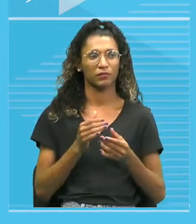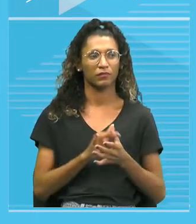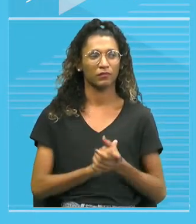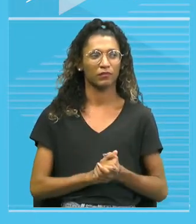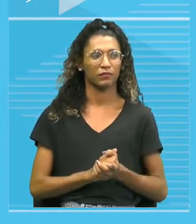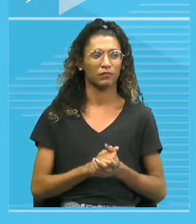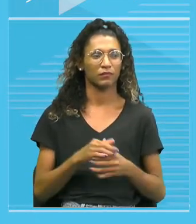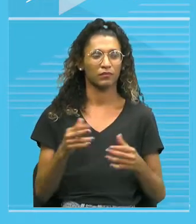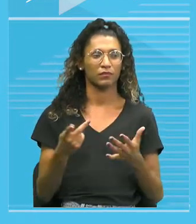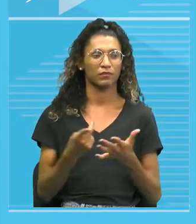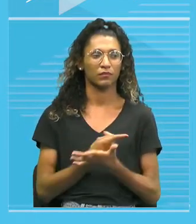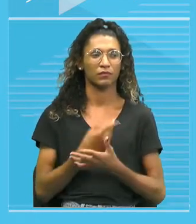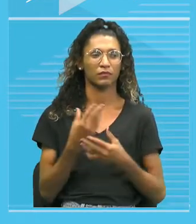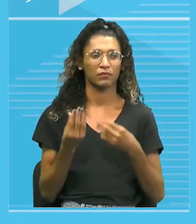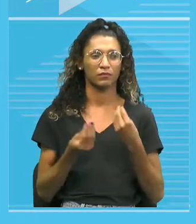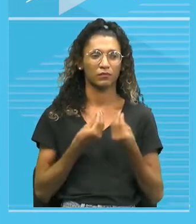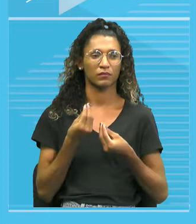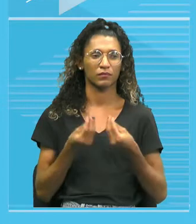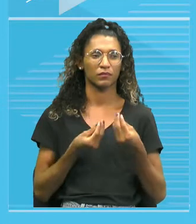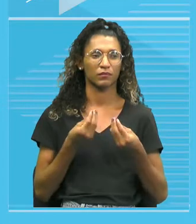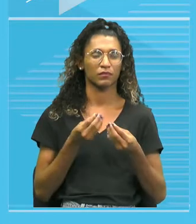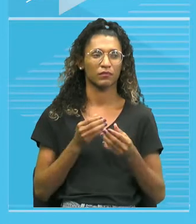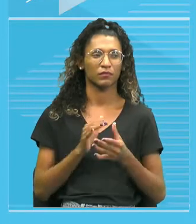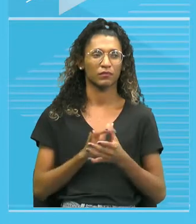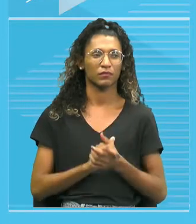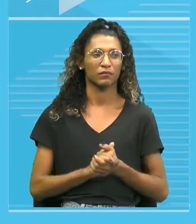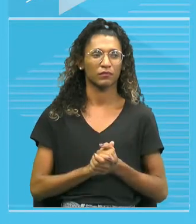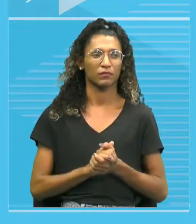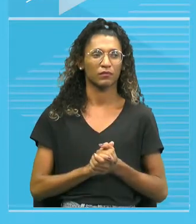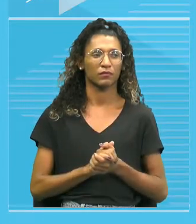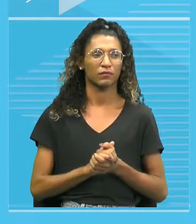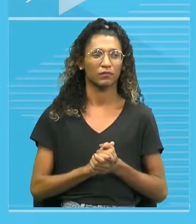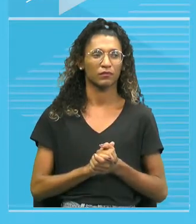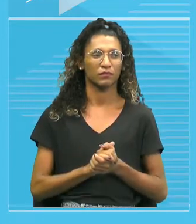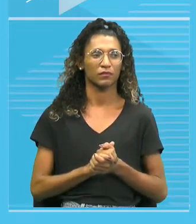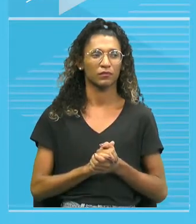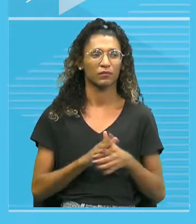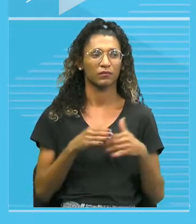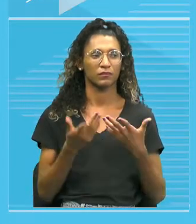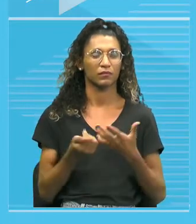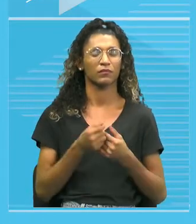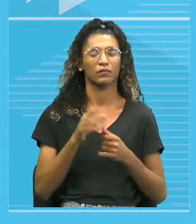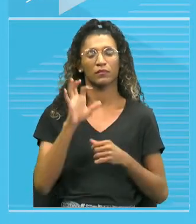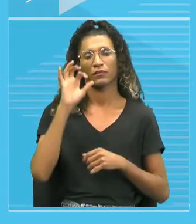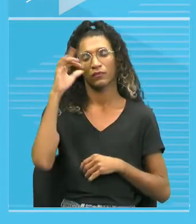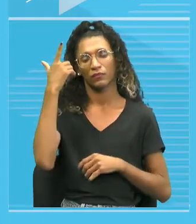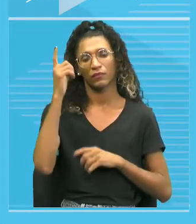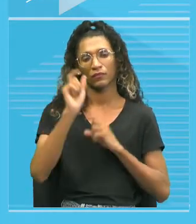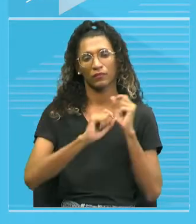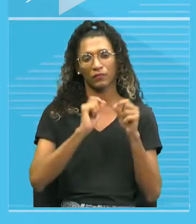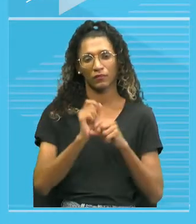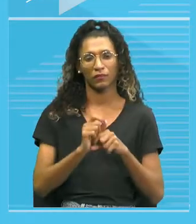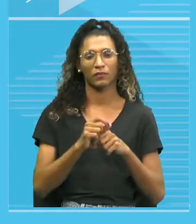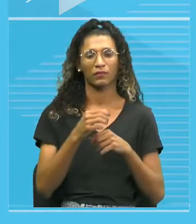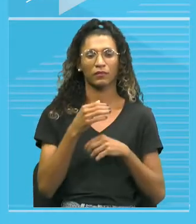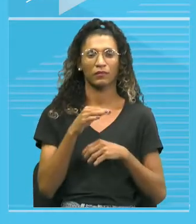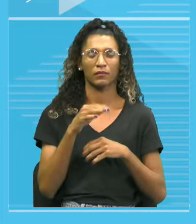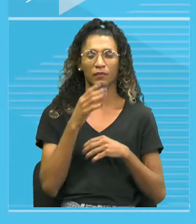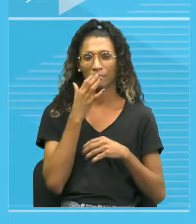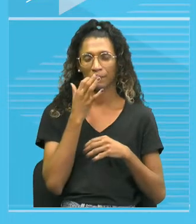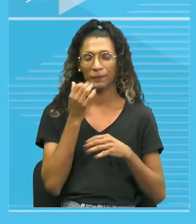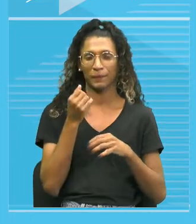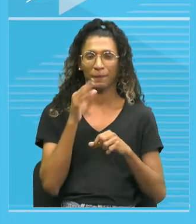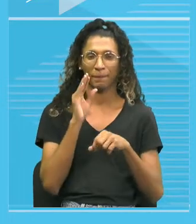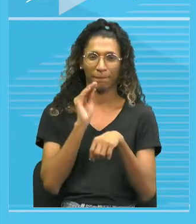Como é que é isso? Bom, gente, é claro que a demanda por cuidados